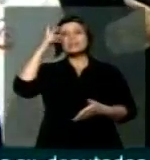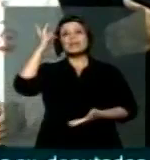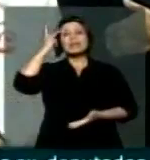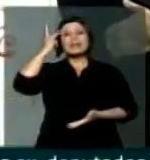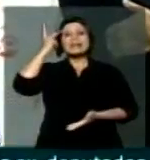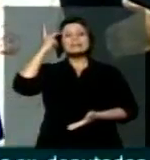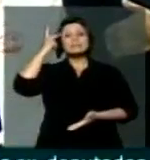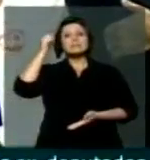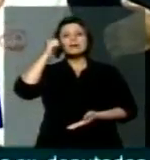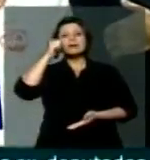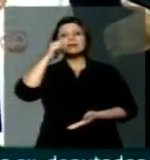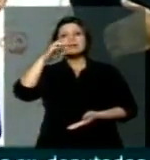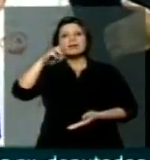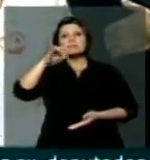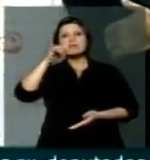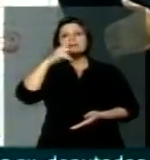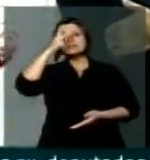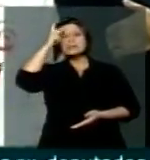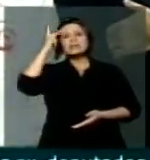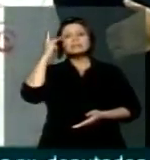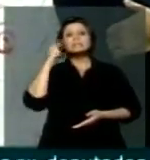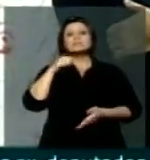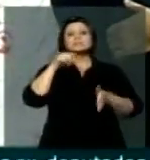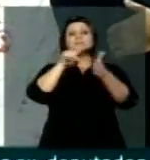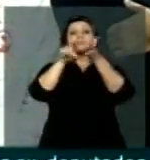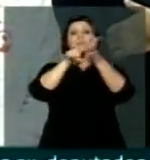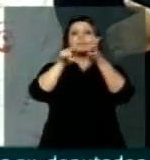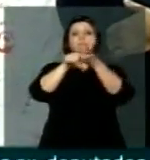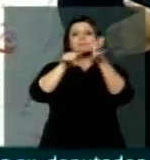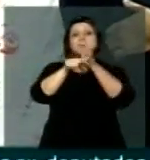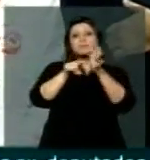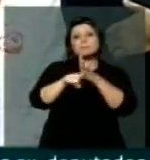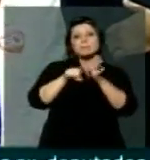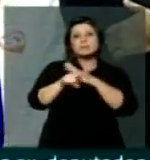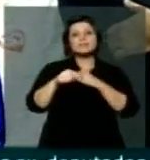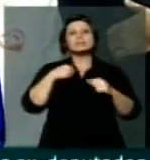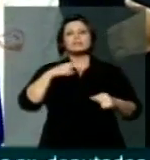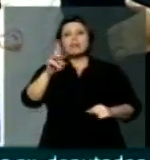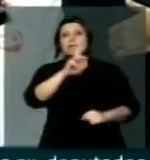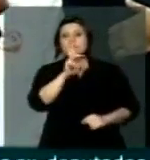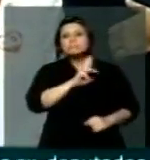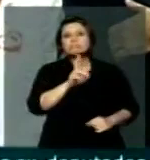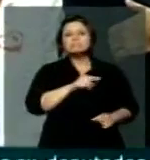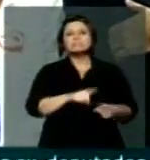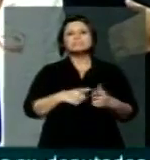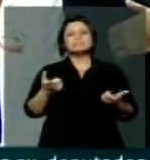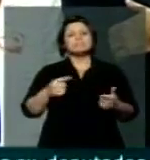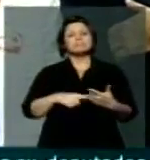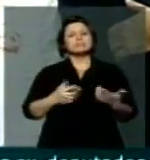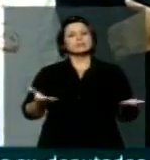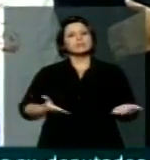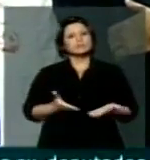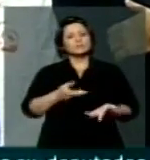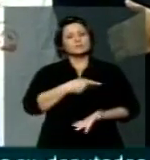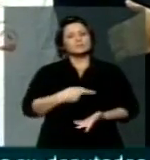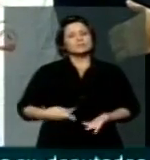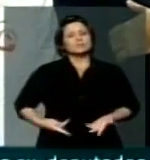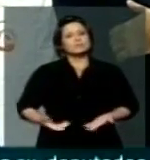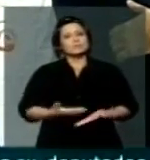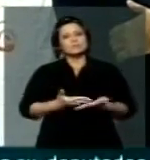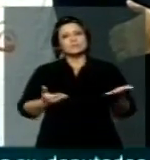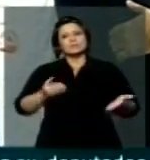São Paulo. Ela estende a todos nós aqui presentes, ao nobre presidente